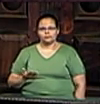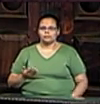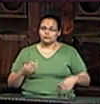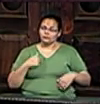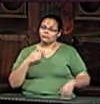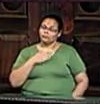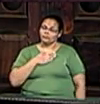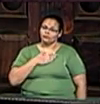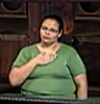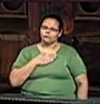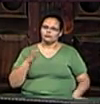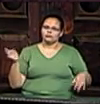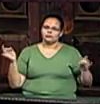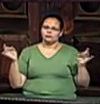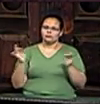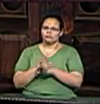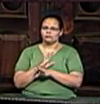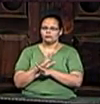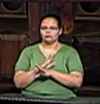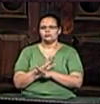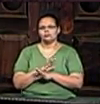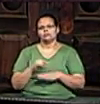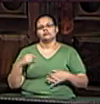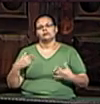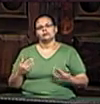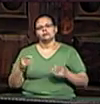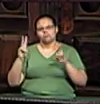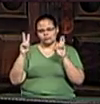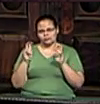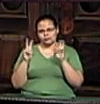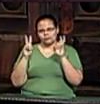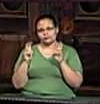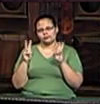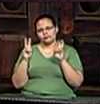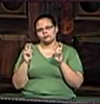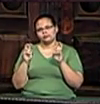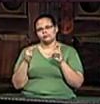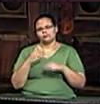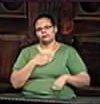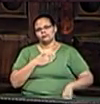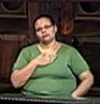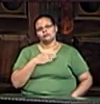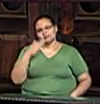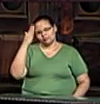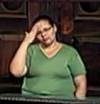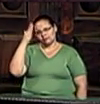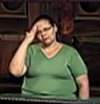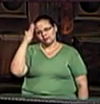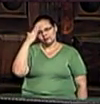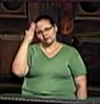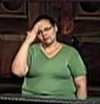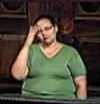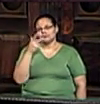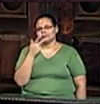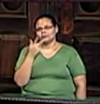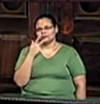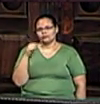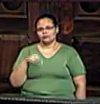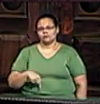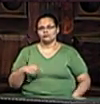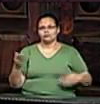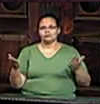E gostaria de terminar aqui abordando outro tema. Eu gostaria de saber, falei aqui